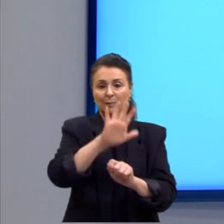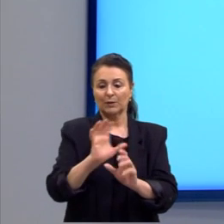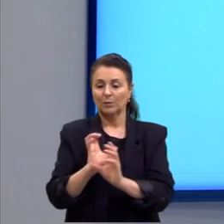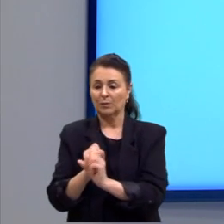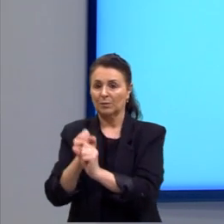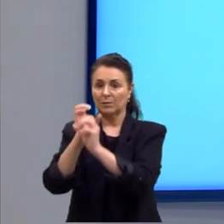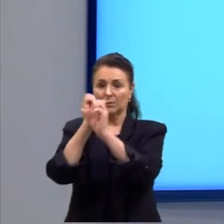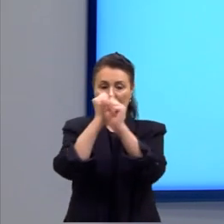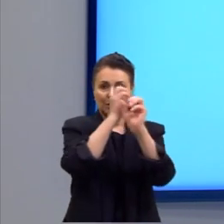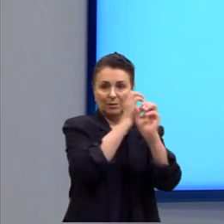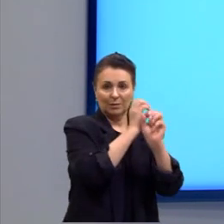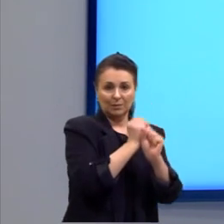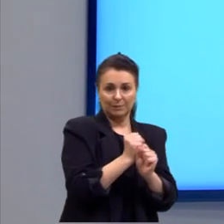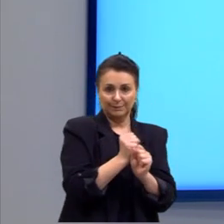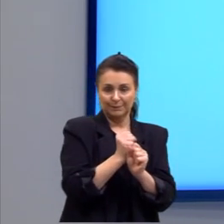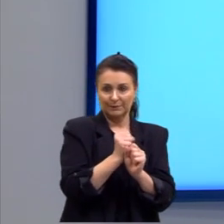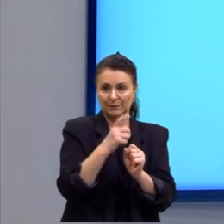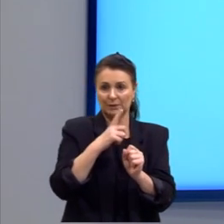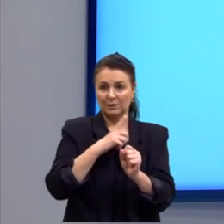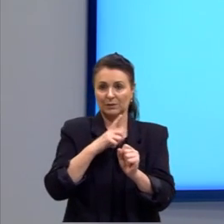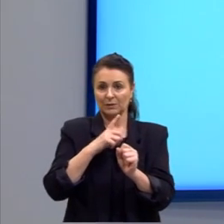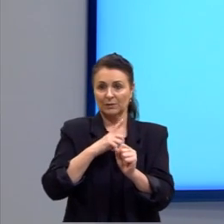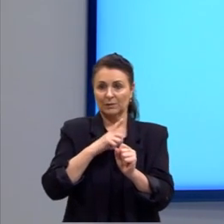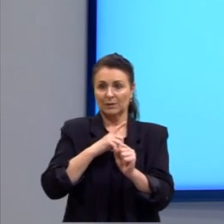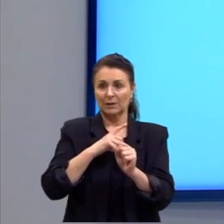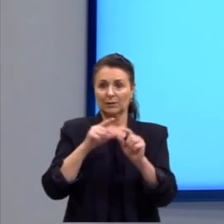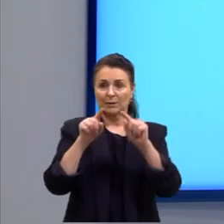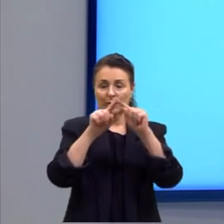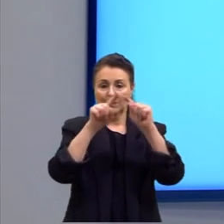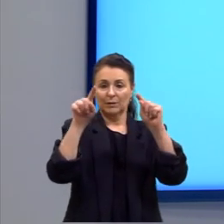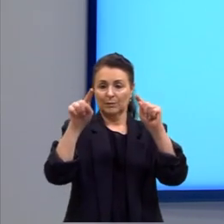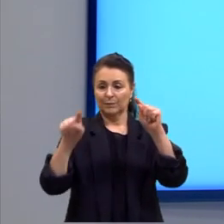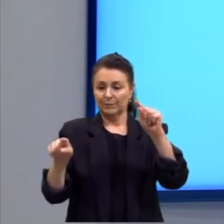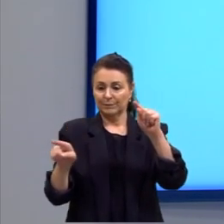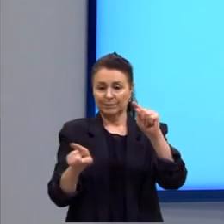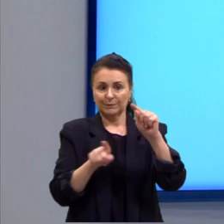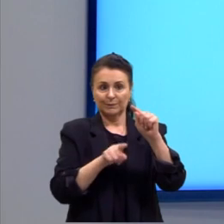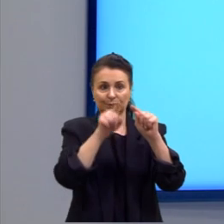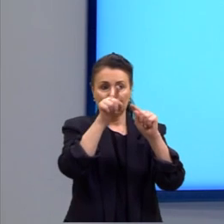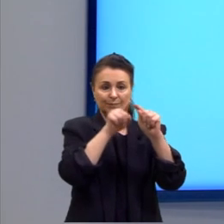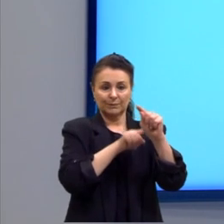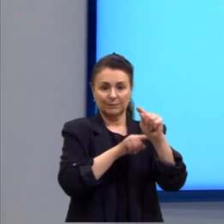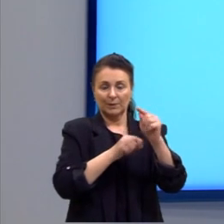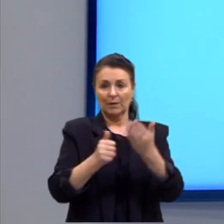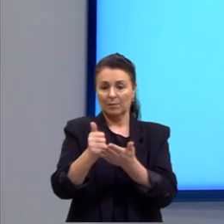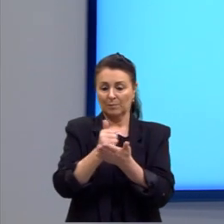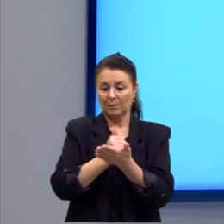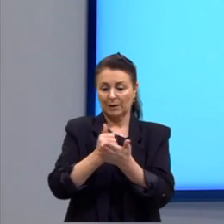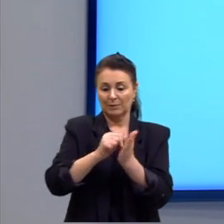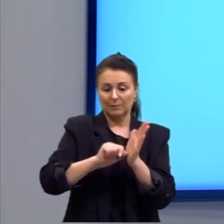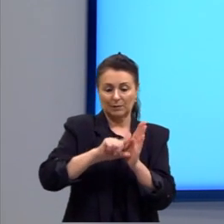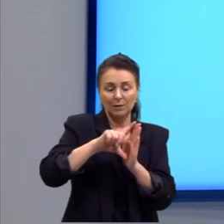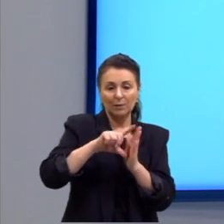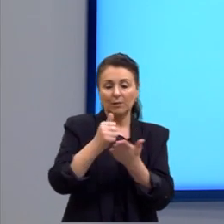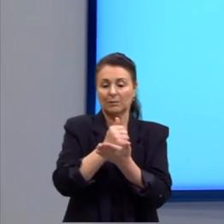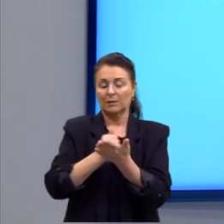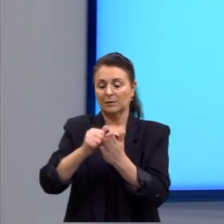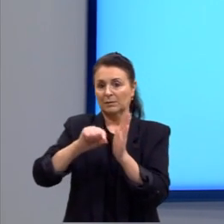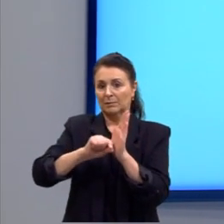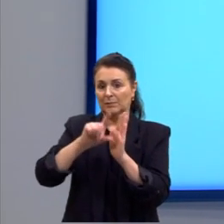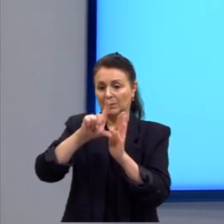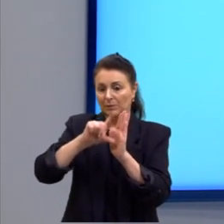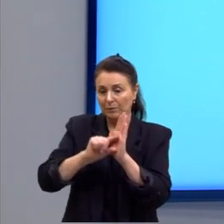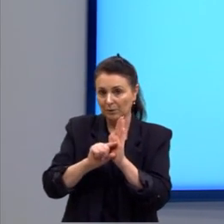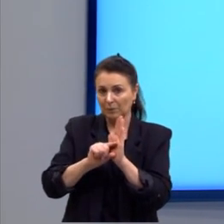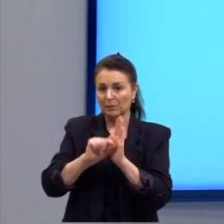trapézio então nós temos né aqui um trapézio e marquei a base maior EA base menor que são os